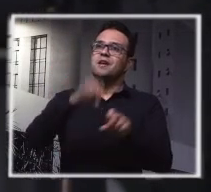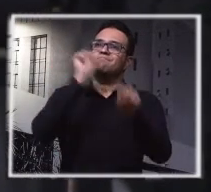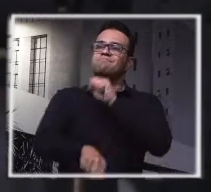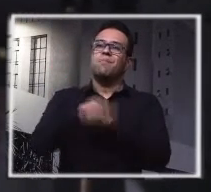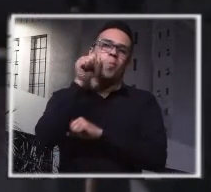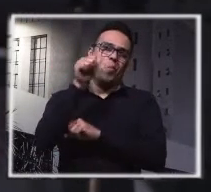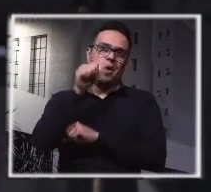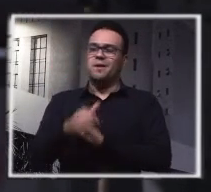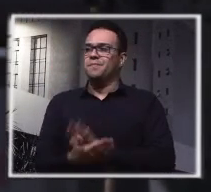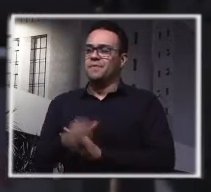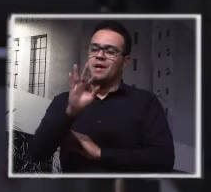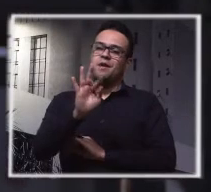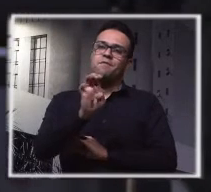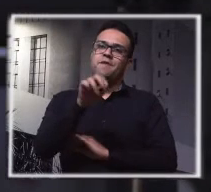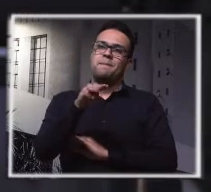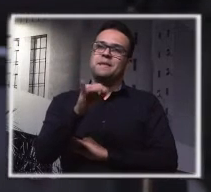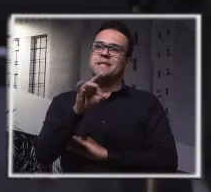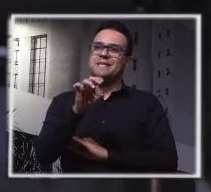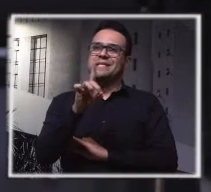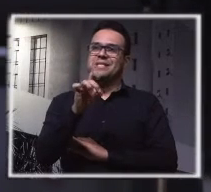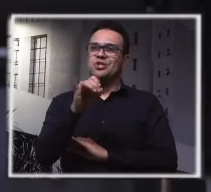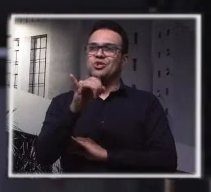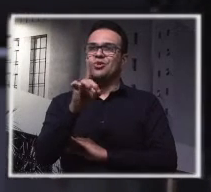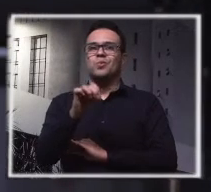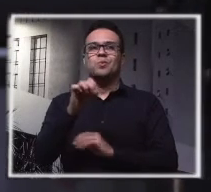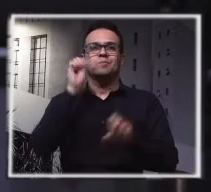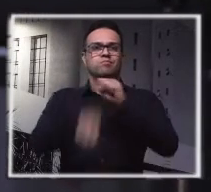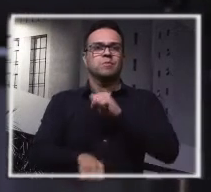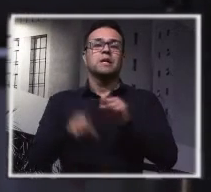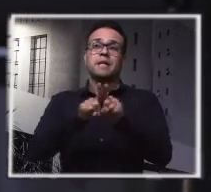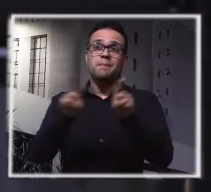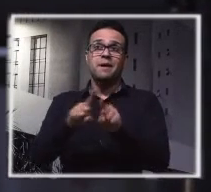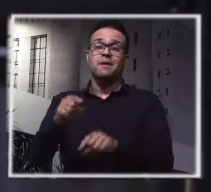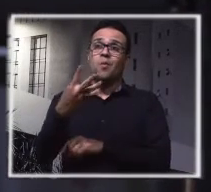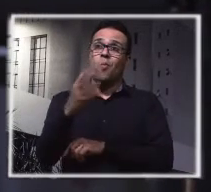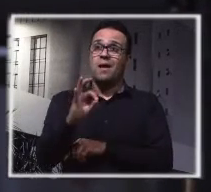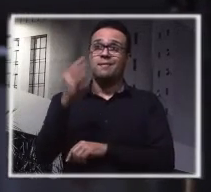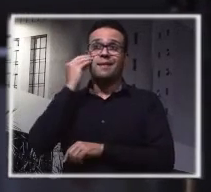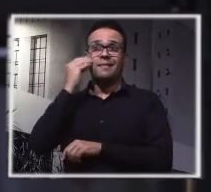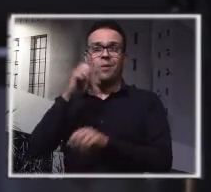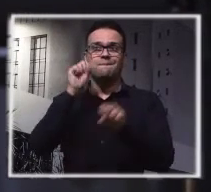São 27 feminicídios. E mais de 40 tentativas de feminicídio.